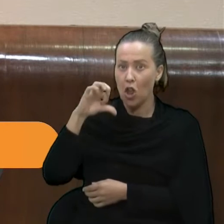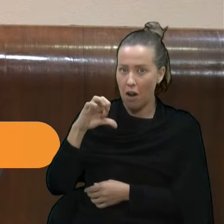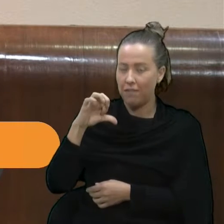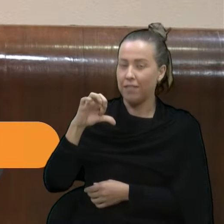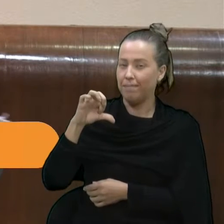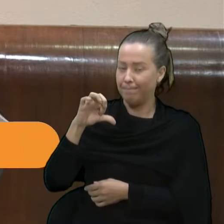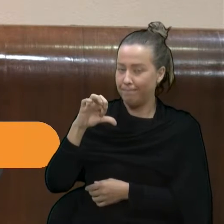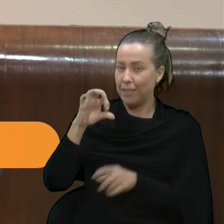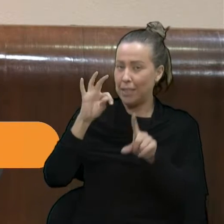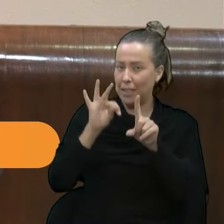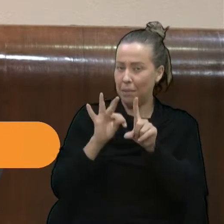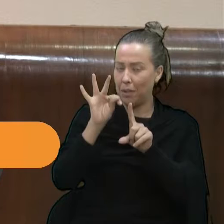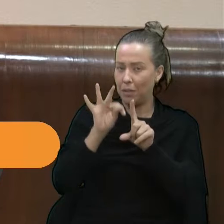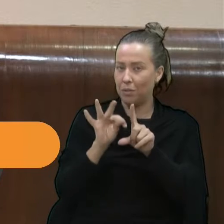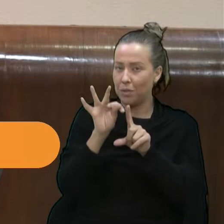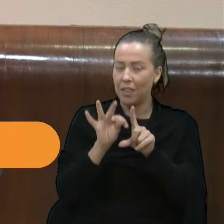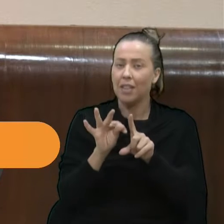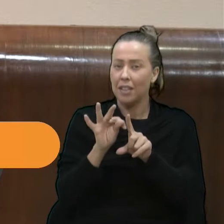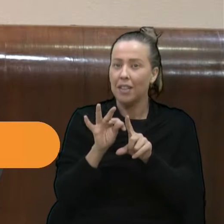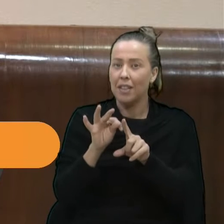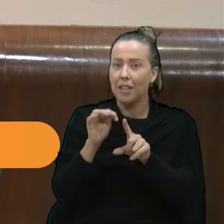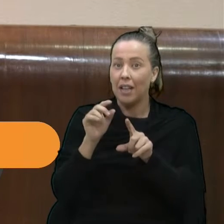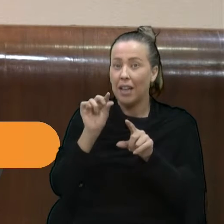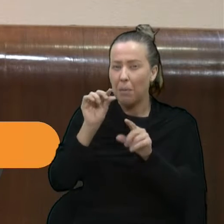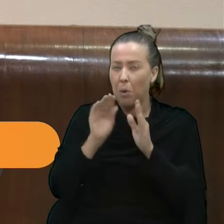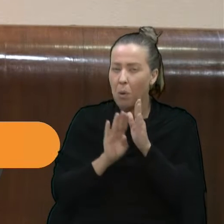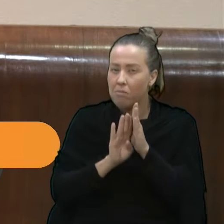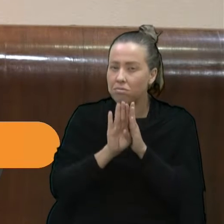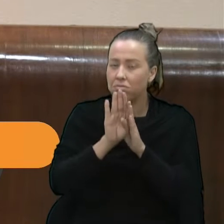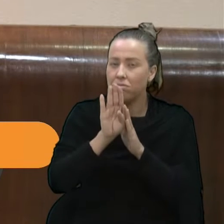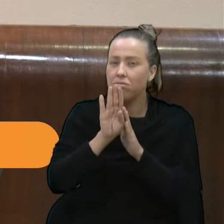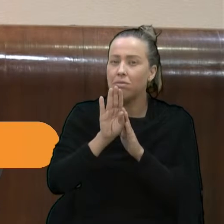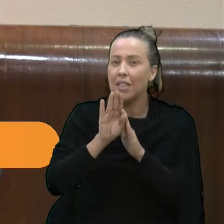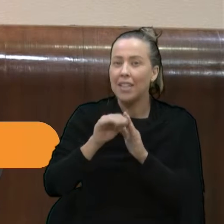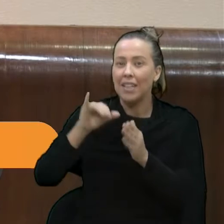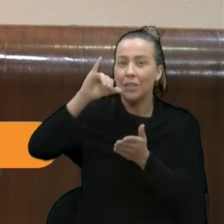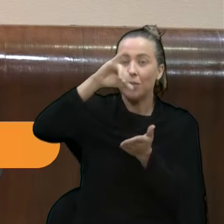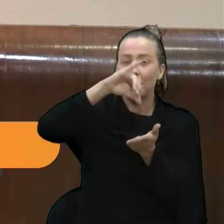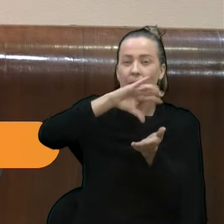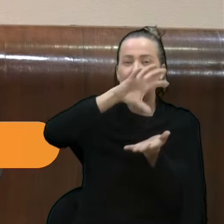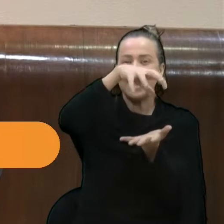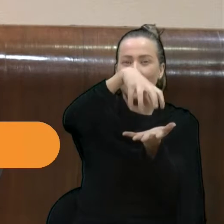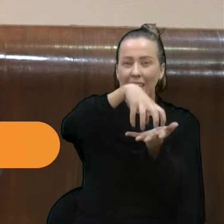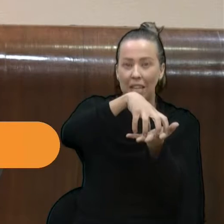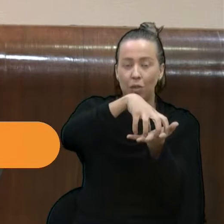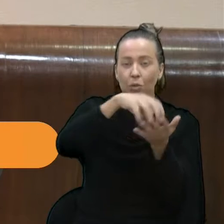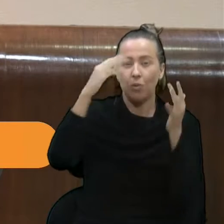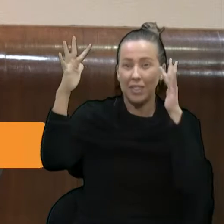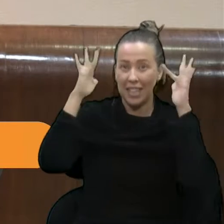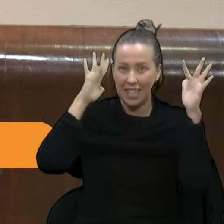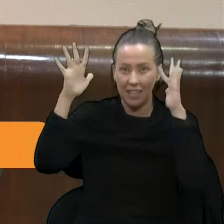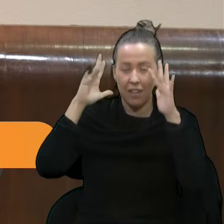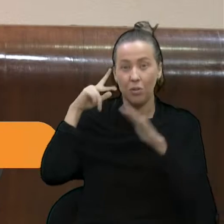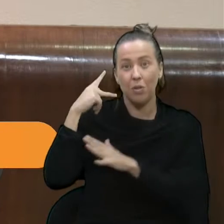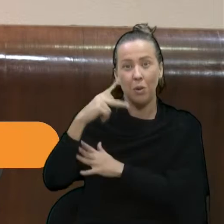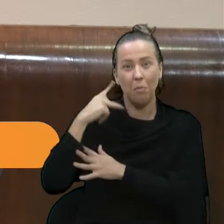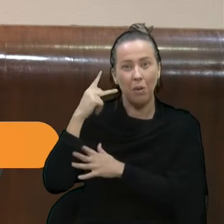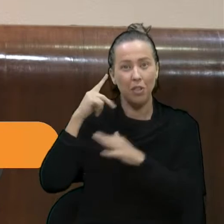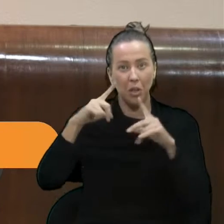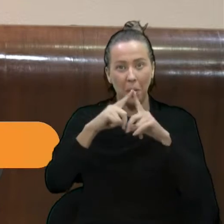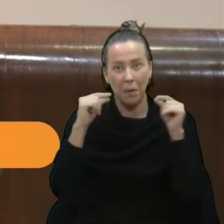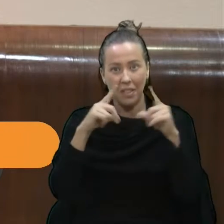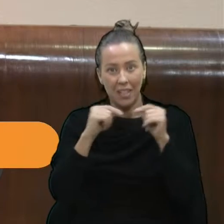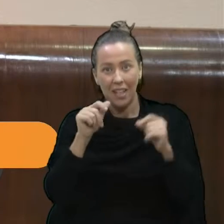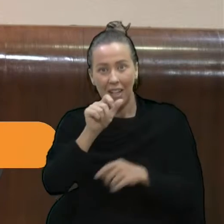mas um pouco com a temperatura já mais elevada para o centro do país, o centro das reflexões políticas, Brasília.